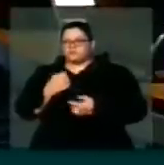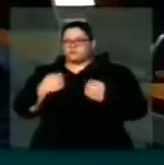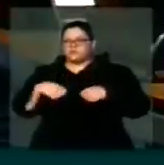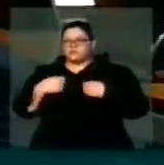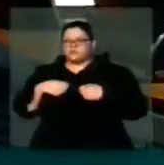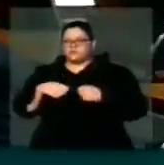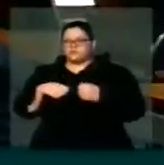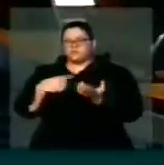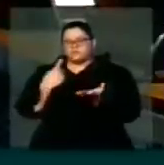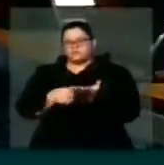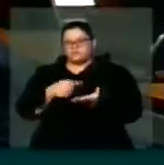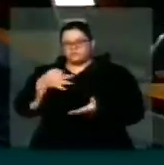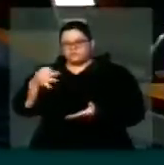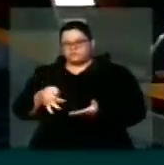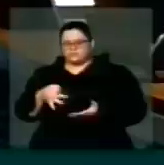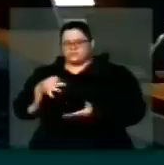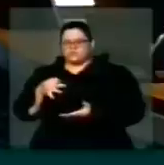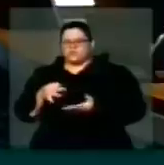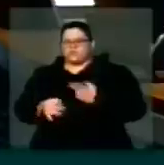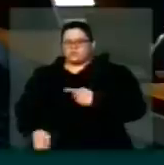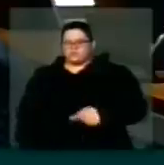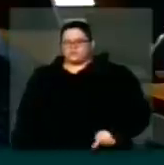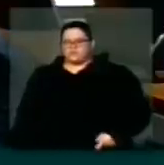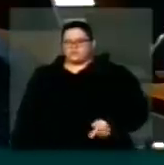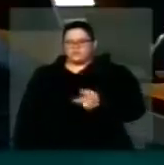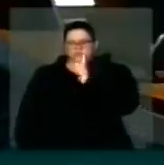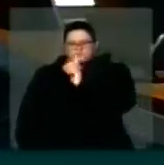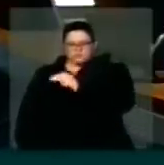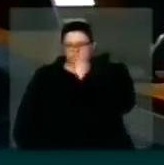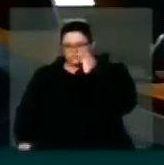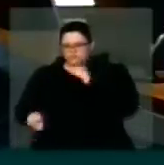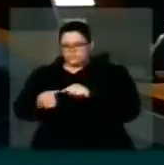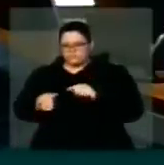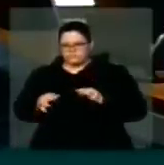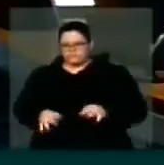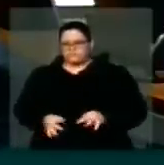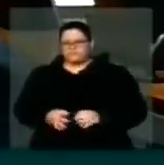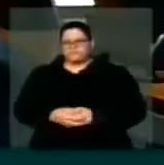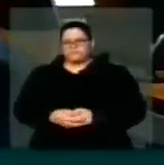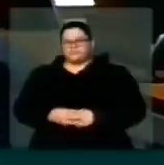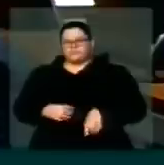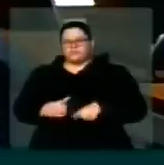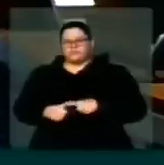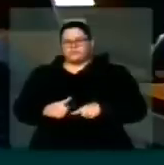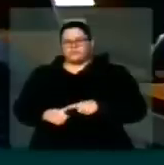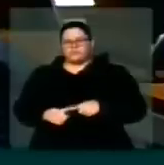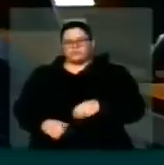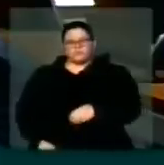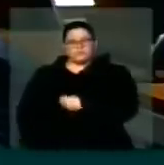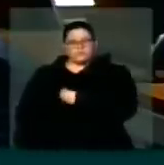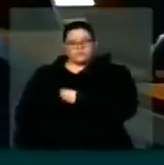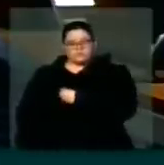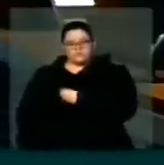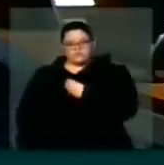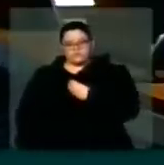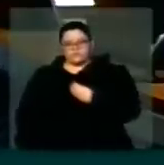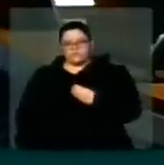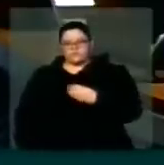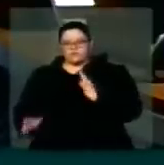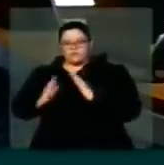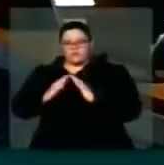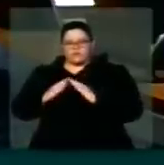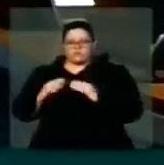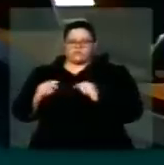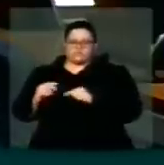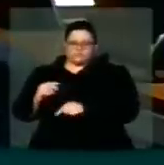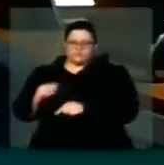presidente, a negativa por parte do próprio Careca de que a residência era dele, a afirmação de Youssef, do advogado do Youssef,